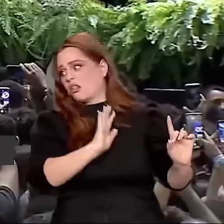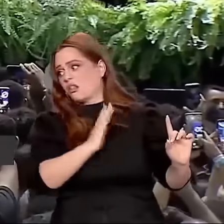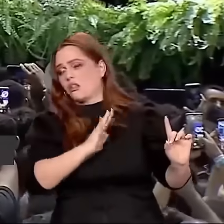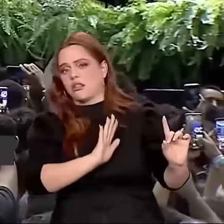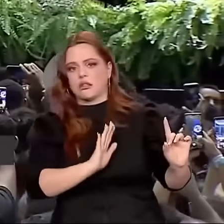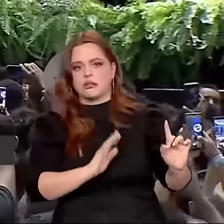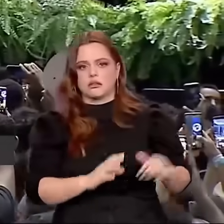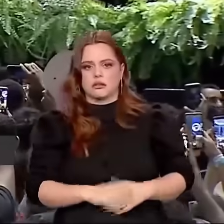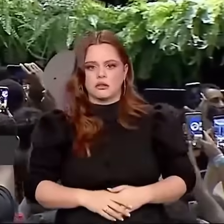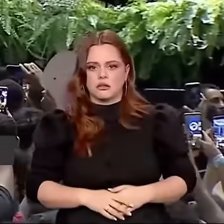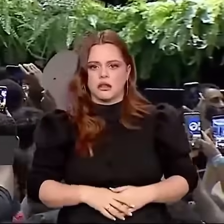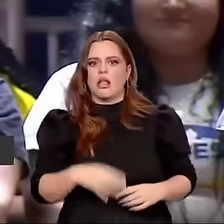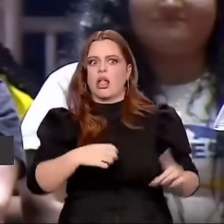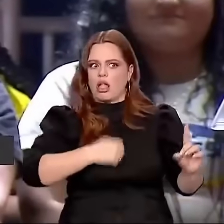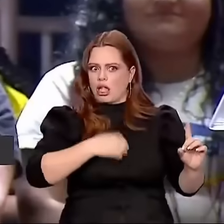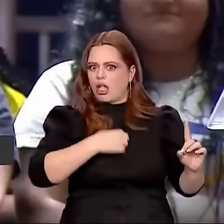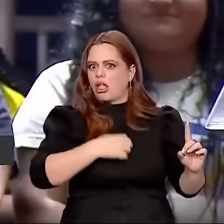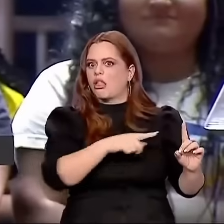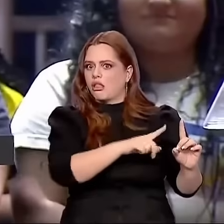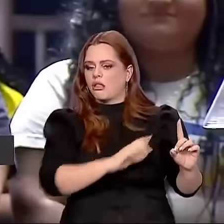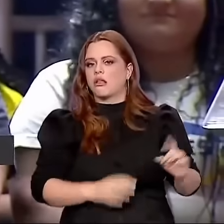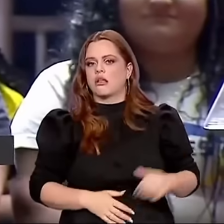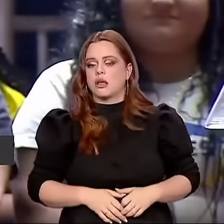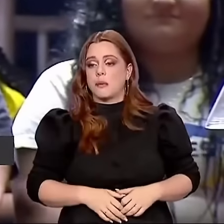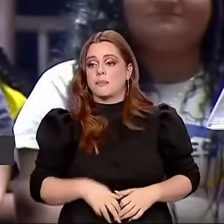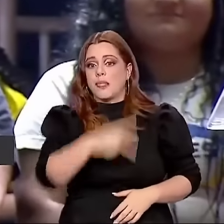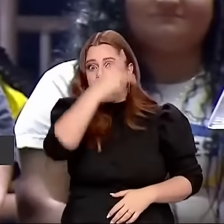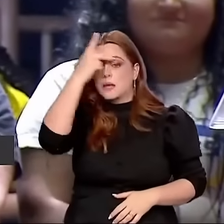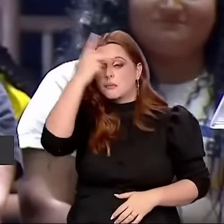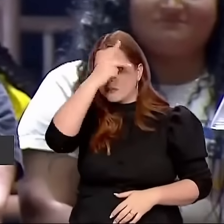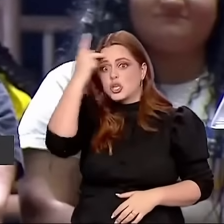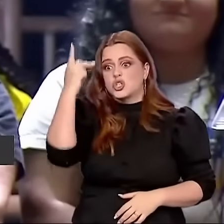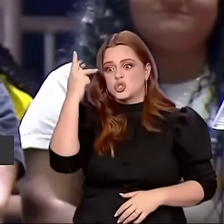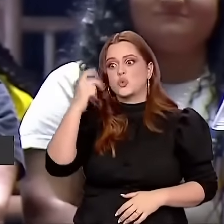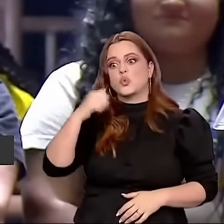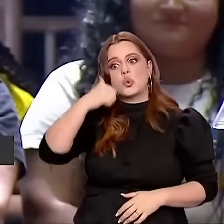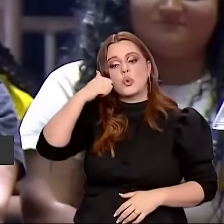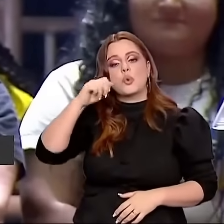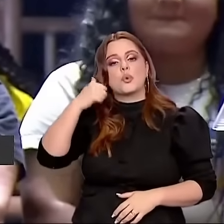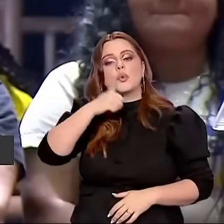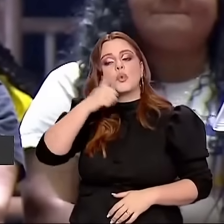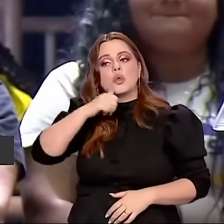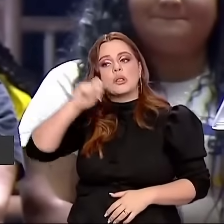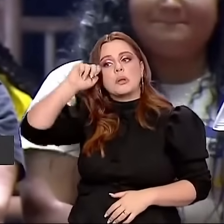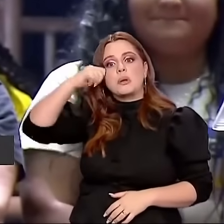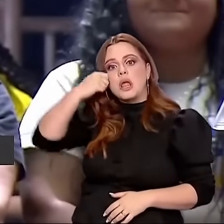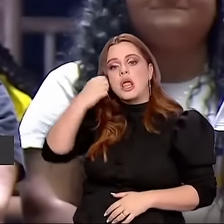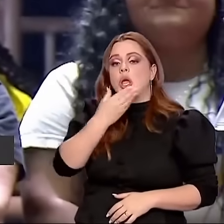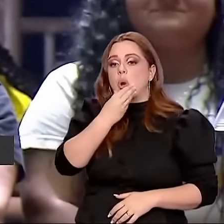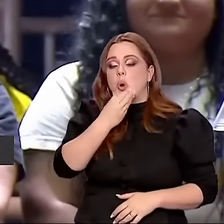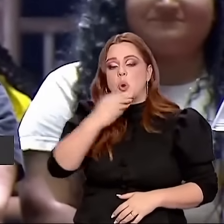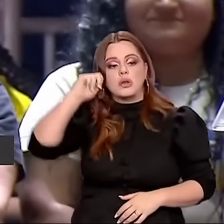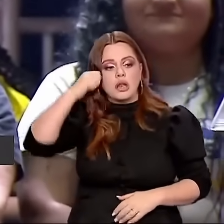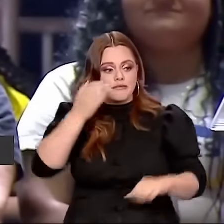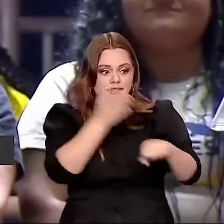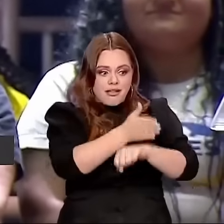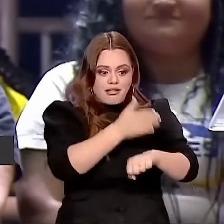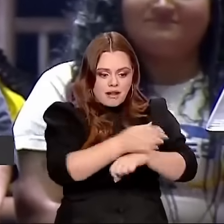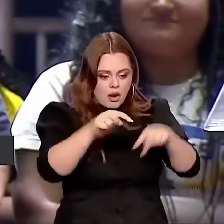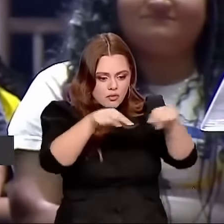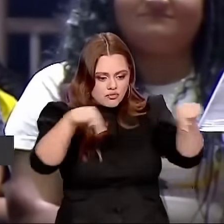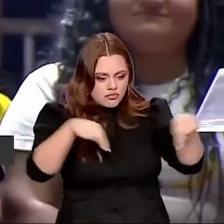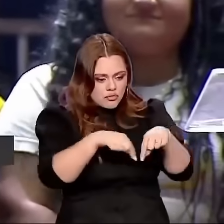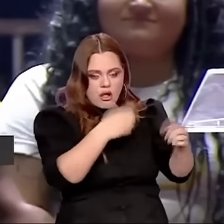Me incomodou quando as meninas negras e os meninos negros entraram na sala de aula. Eu sei